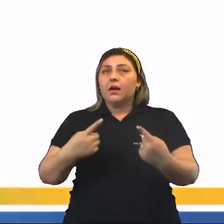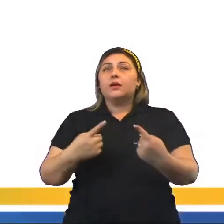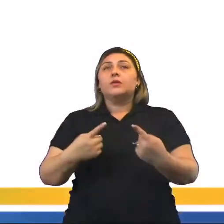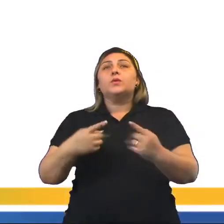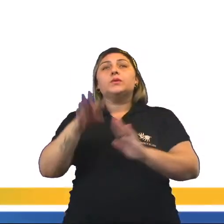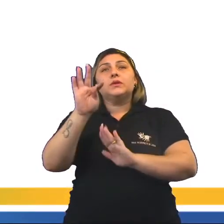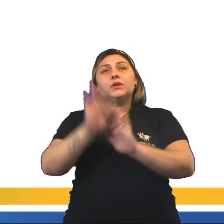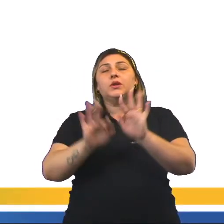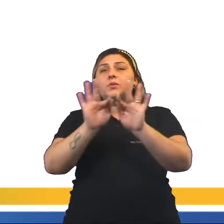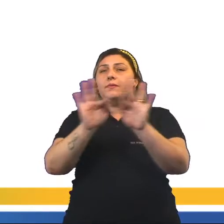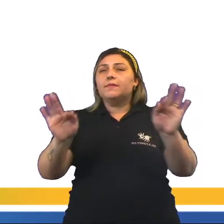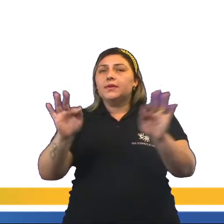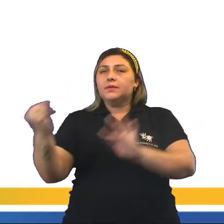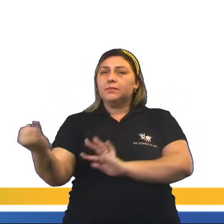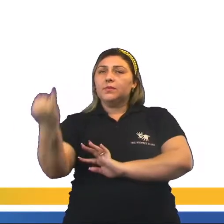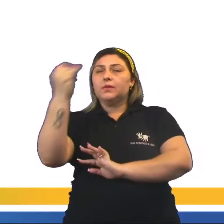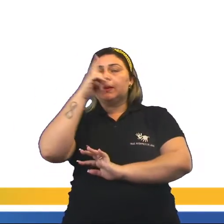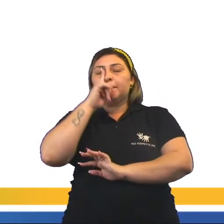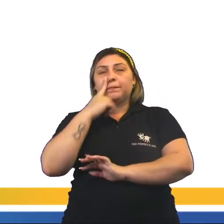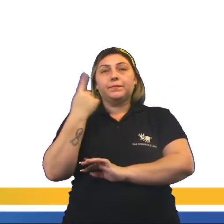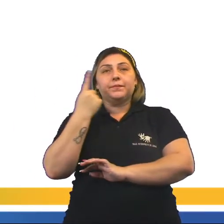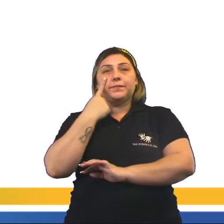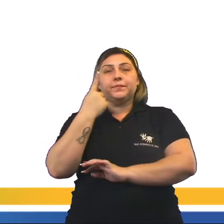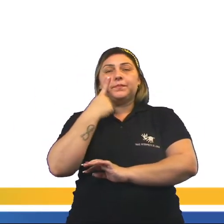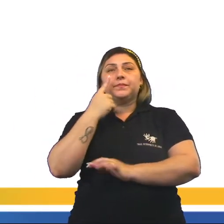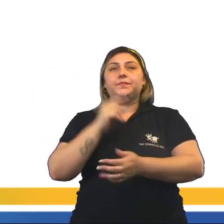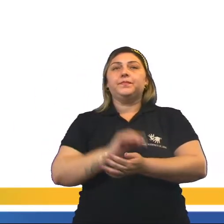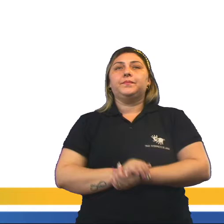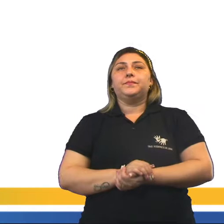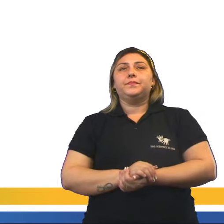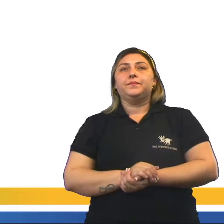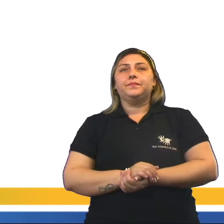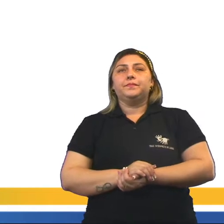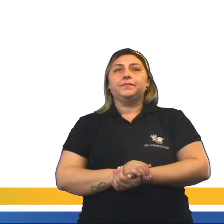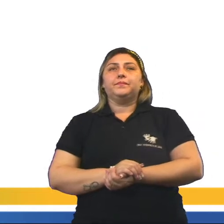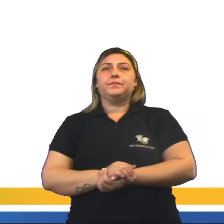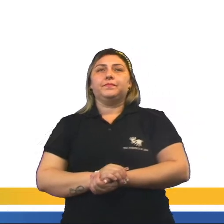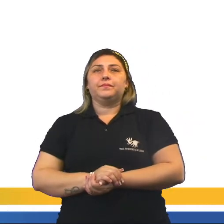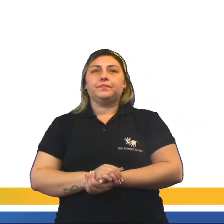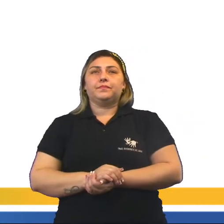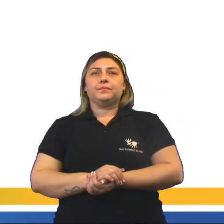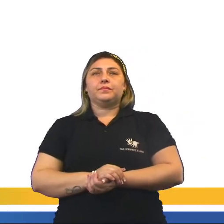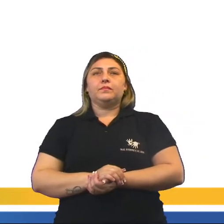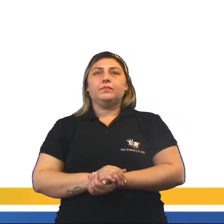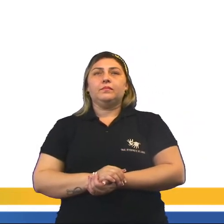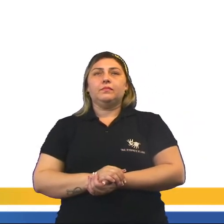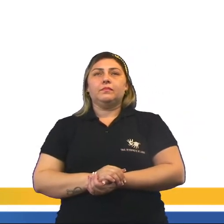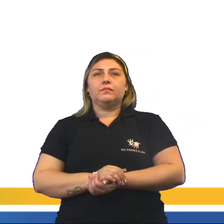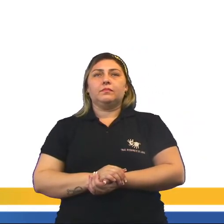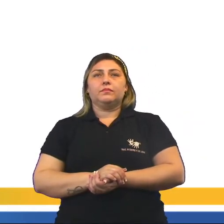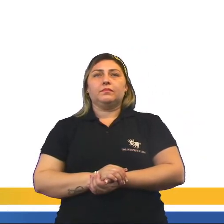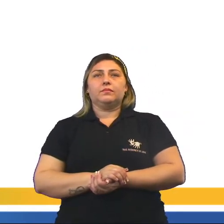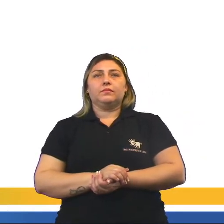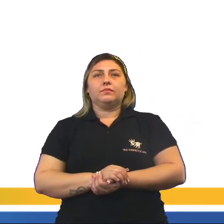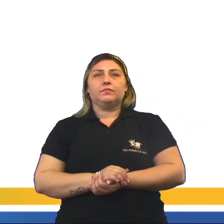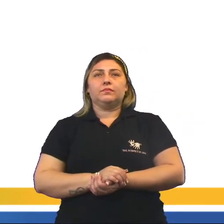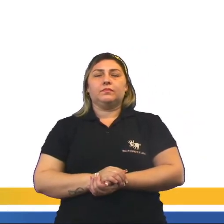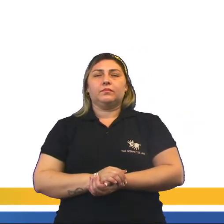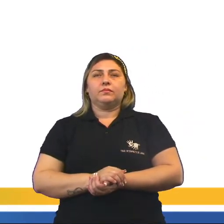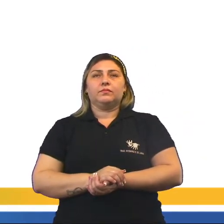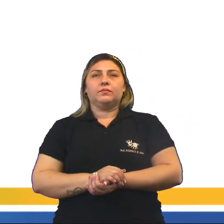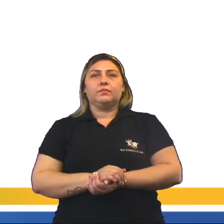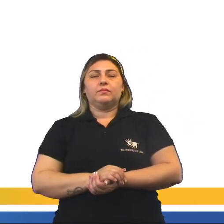desse texto uma frase importante. Observem essa frase aí. He died in July 20th,